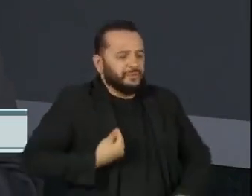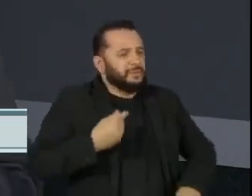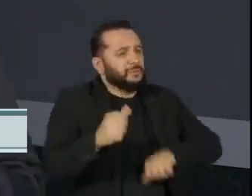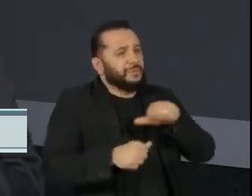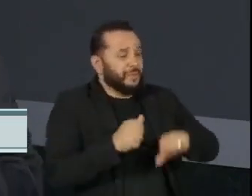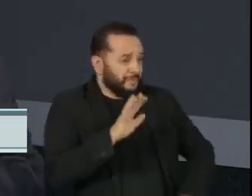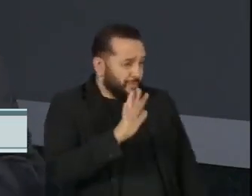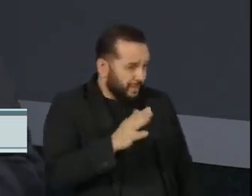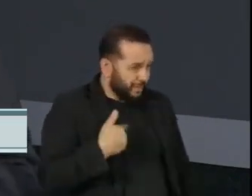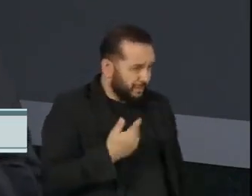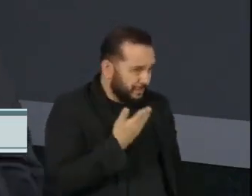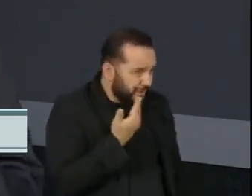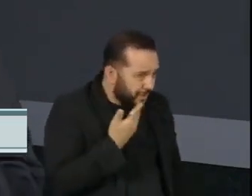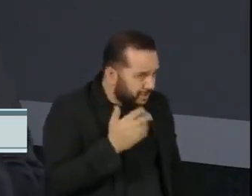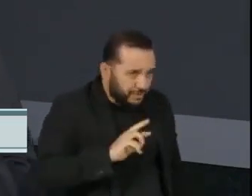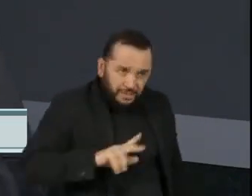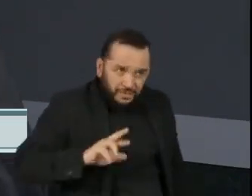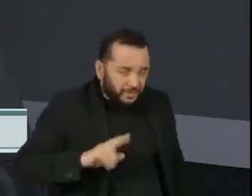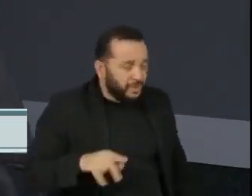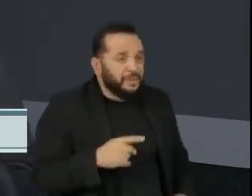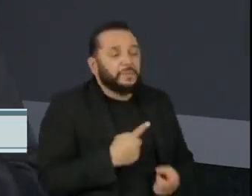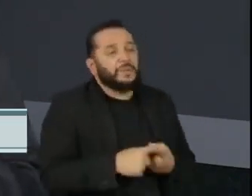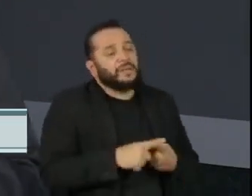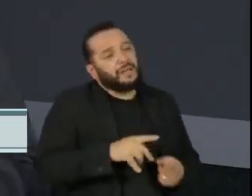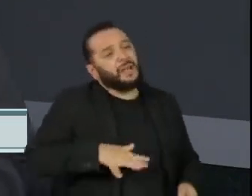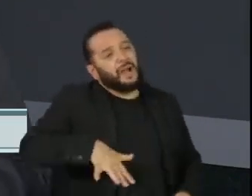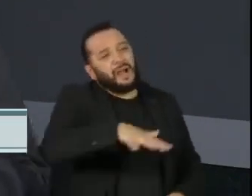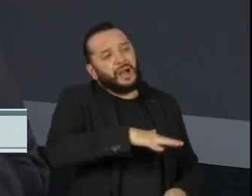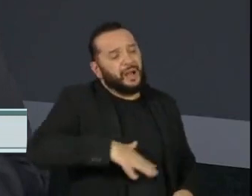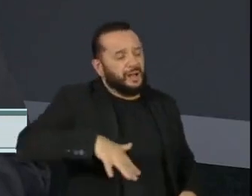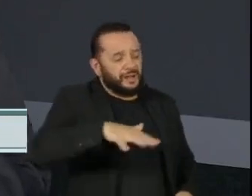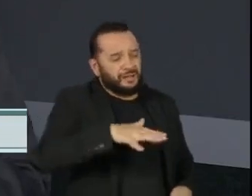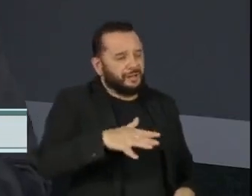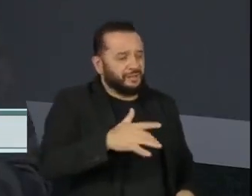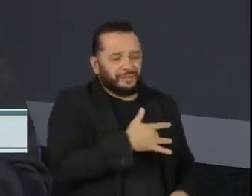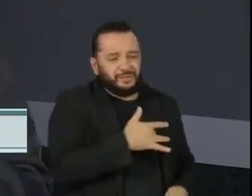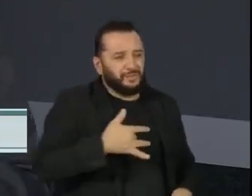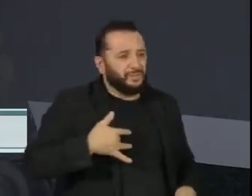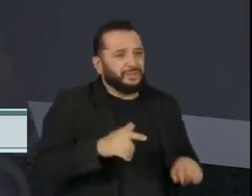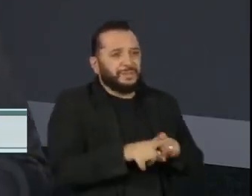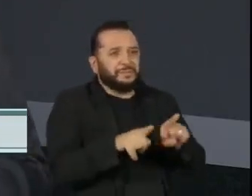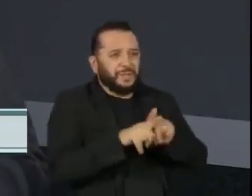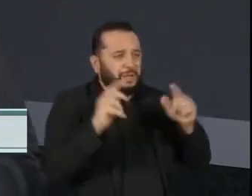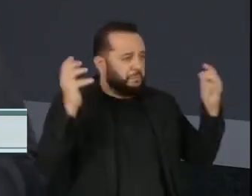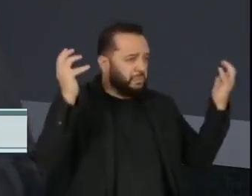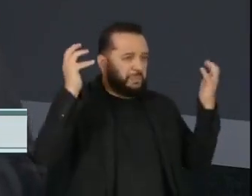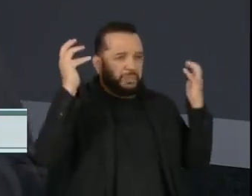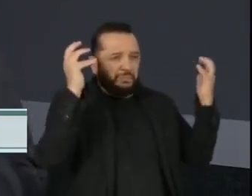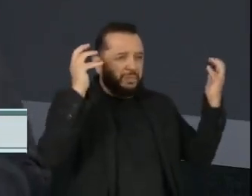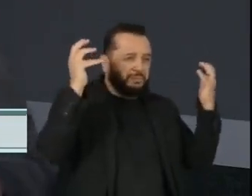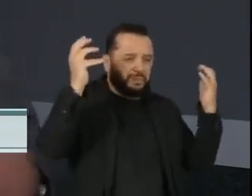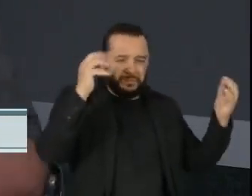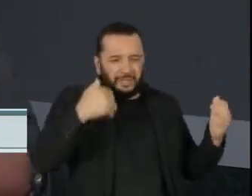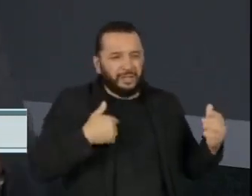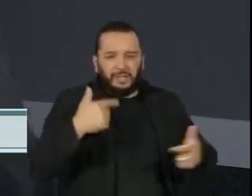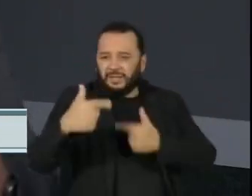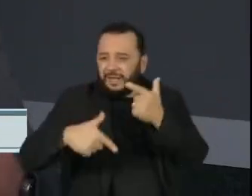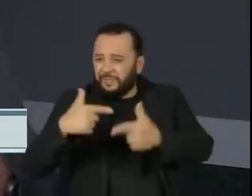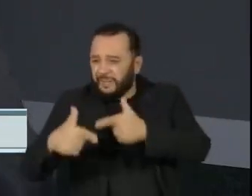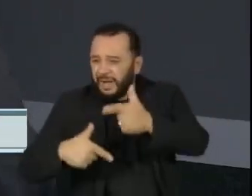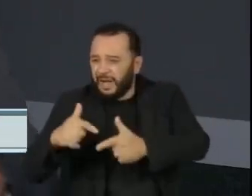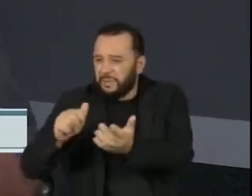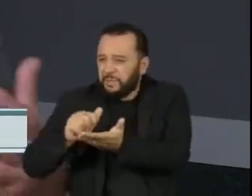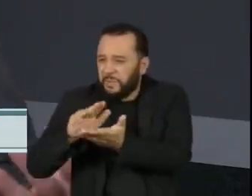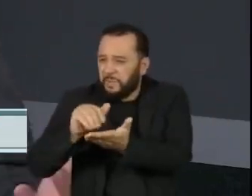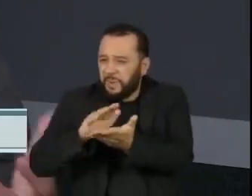sempre é fácil, dado esse contexto de saúde mental afetada que nós temos, de precarização das relações de trabalho, com